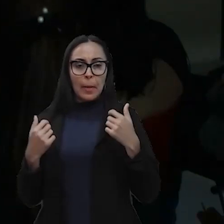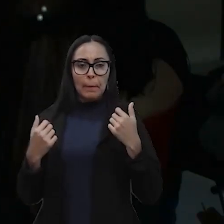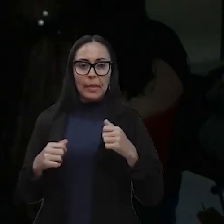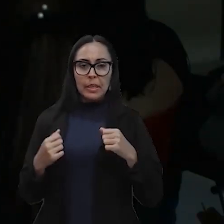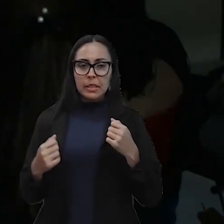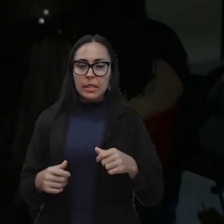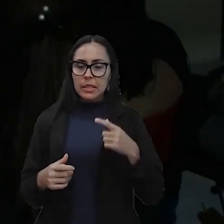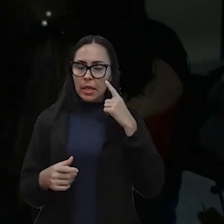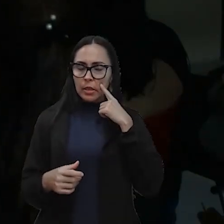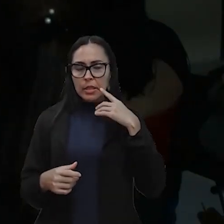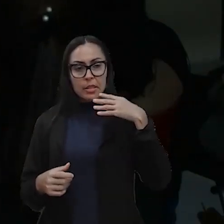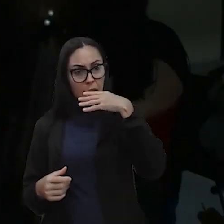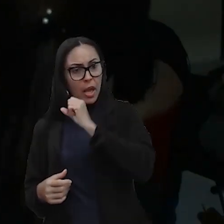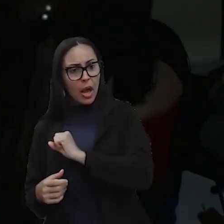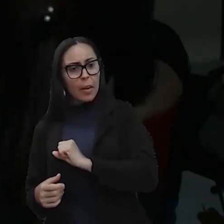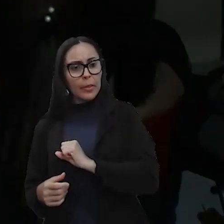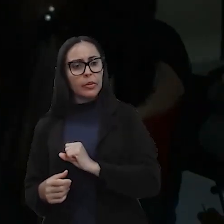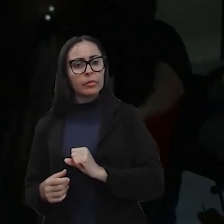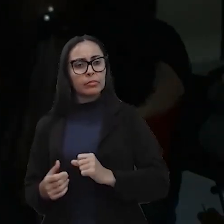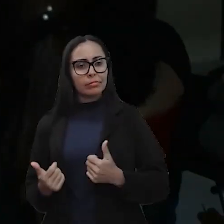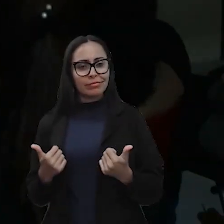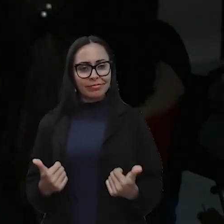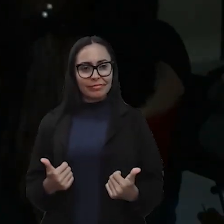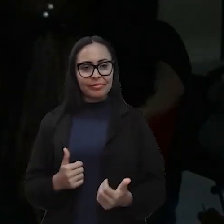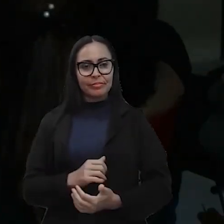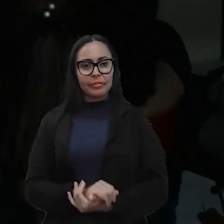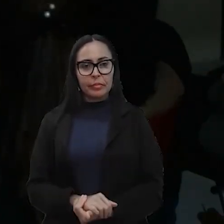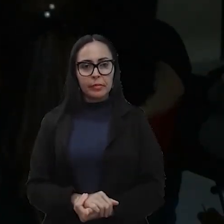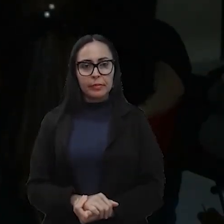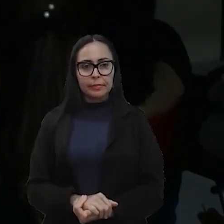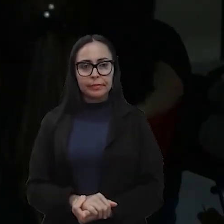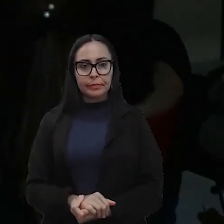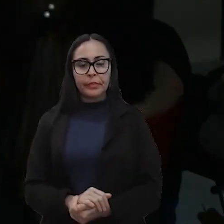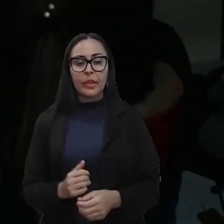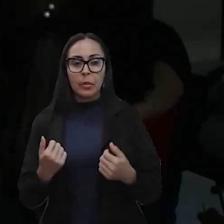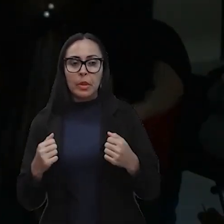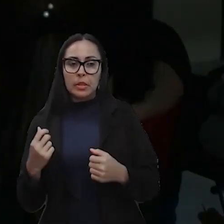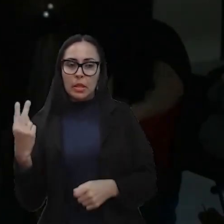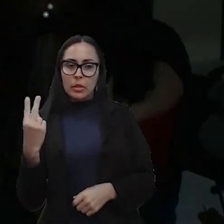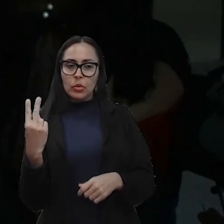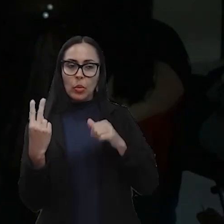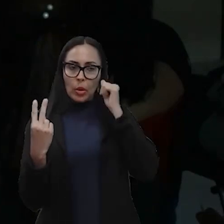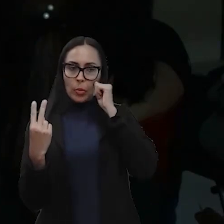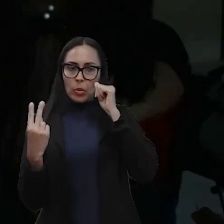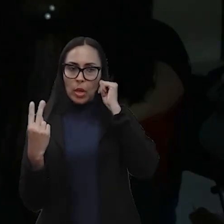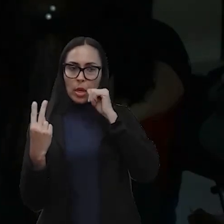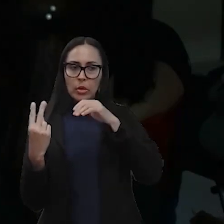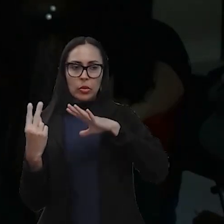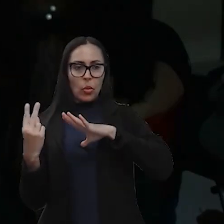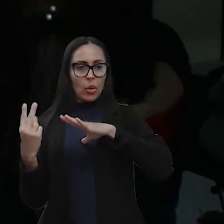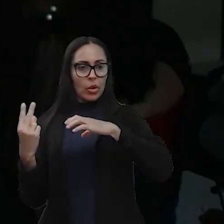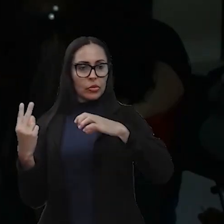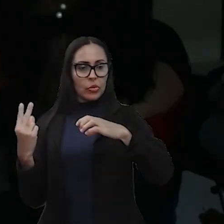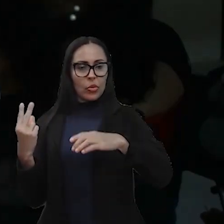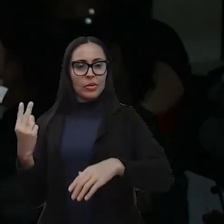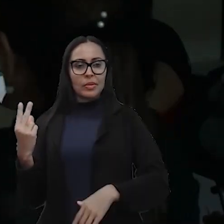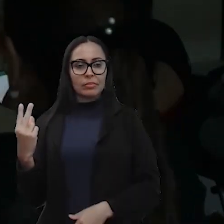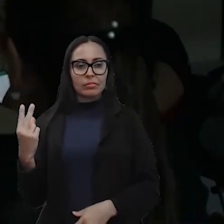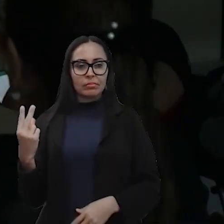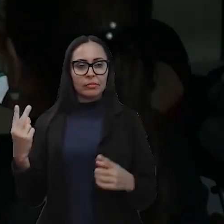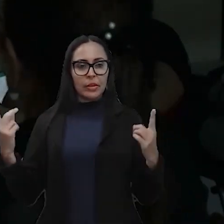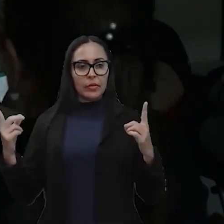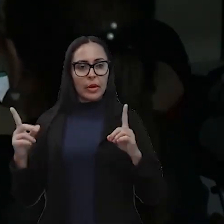salva vidas. Joia? Vou precisar agora de duas mulheres corajosas que venham aqui à frente para vestir essa maminha